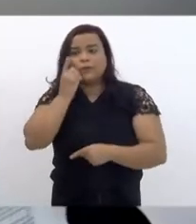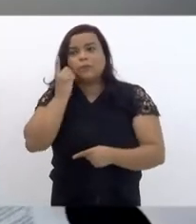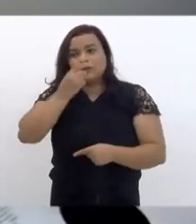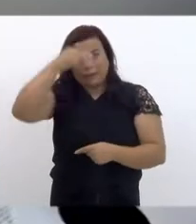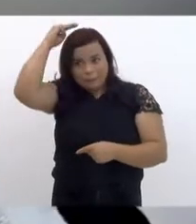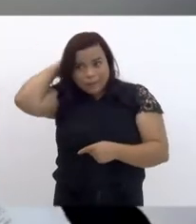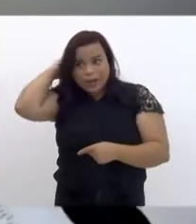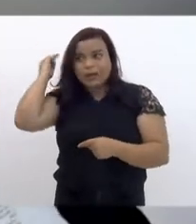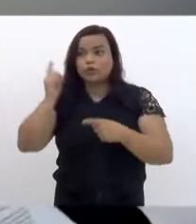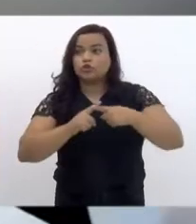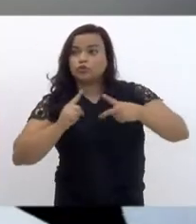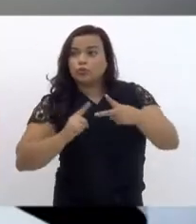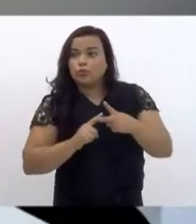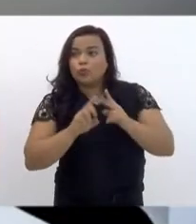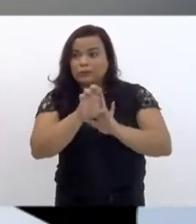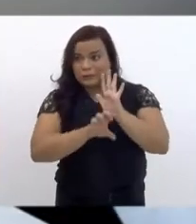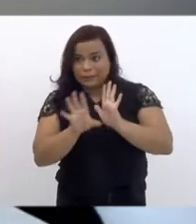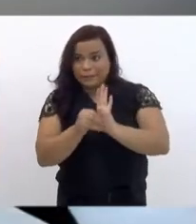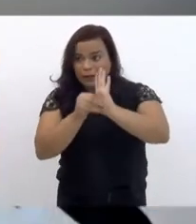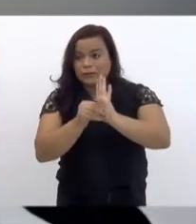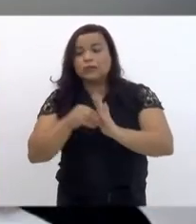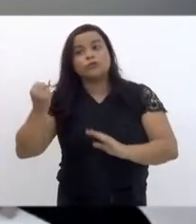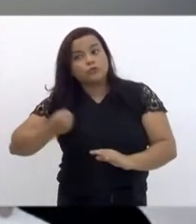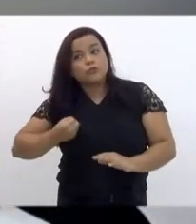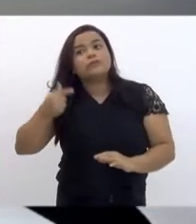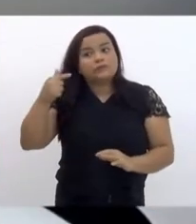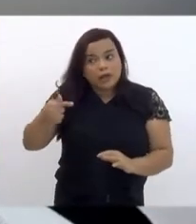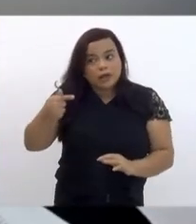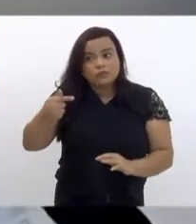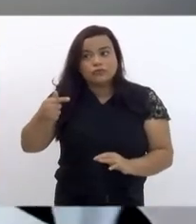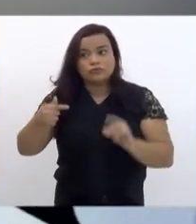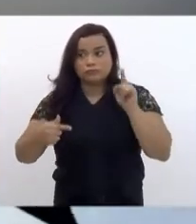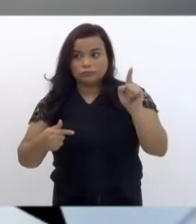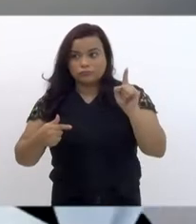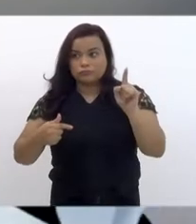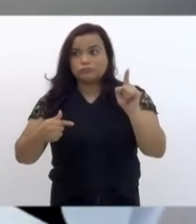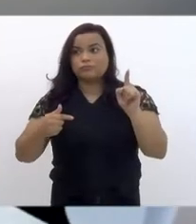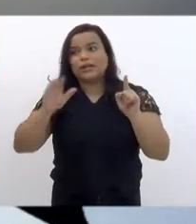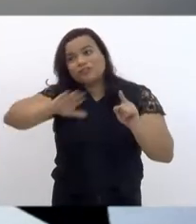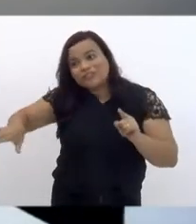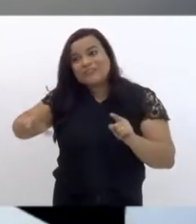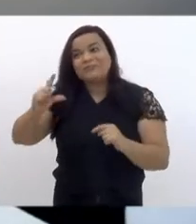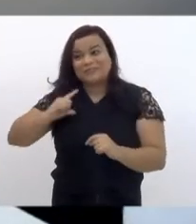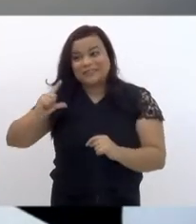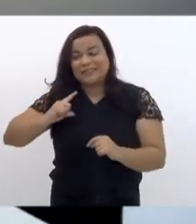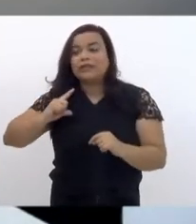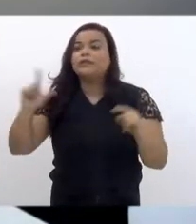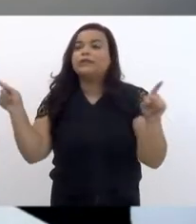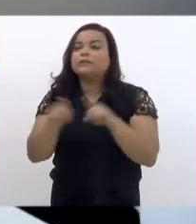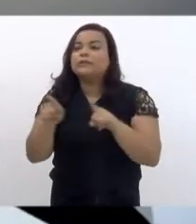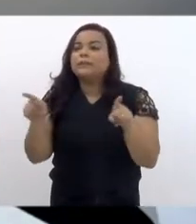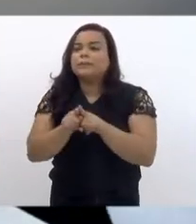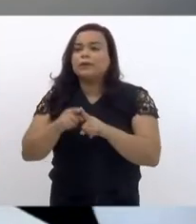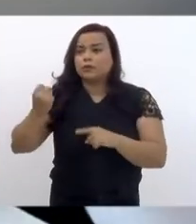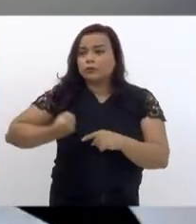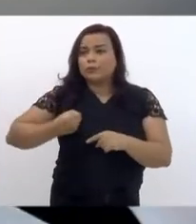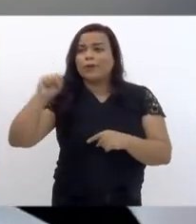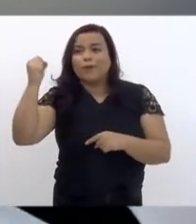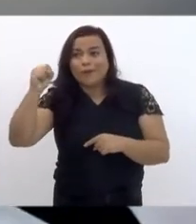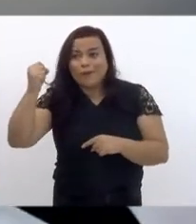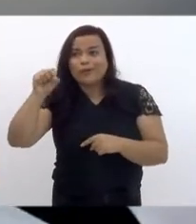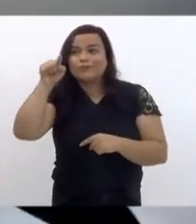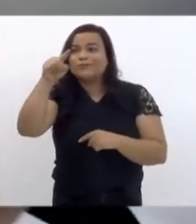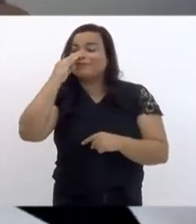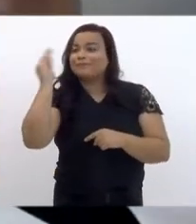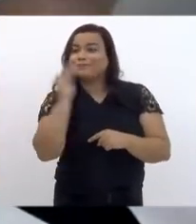as minhas duas emendas. A emenda número 7, que Vossa Excelência rejeitou, e a emenda número 8, que Vossa Excelência